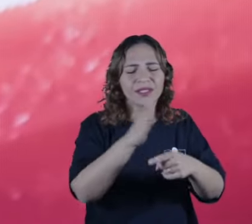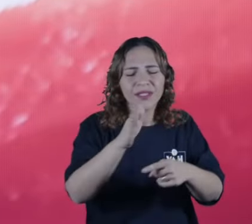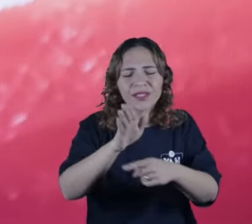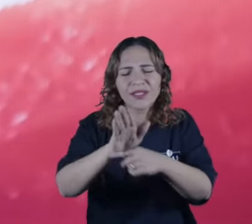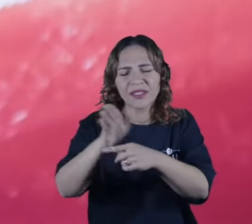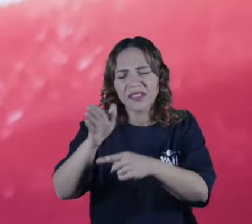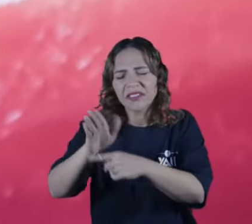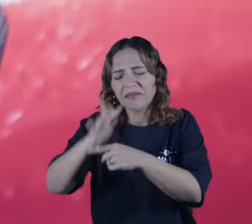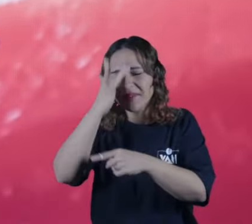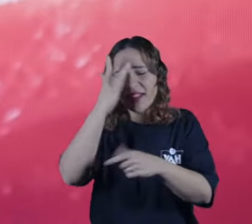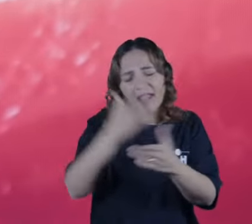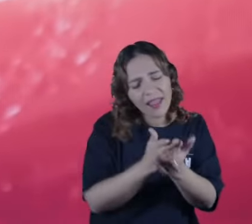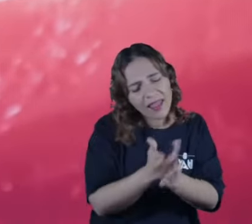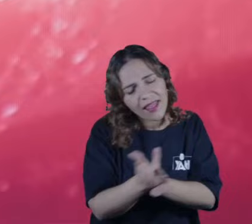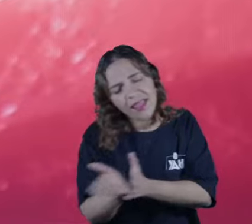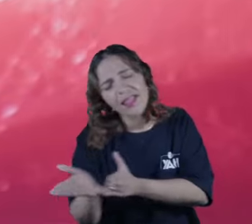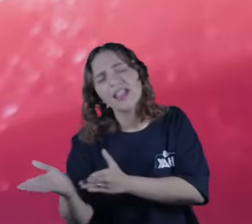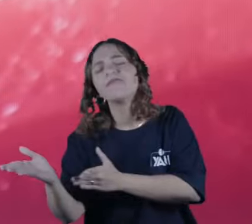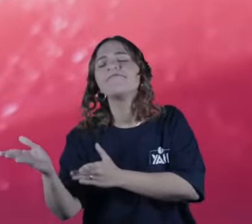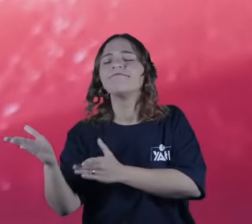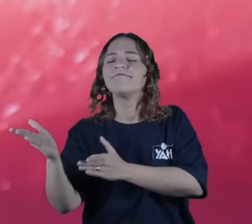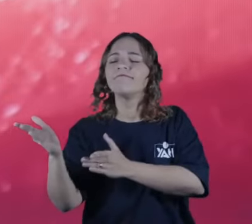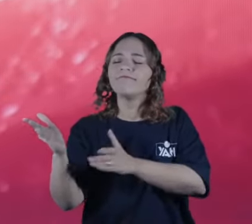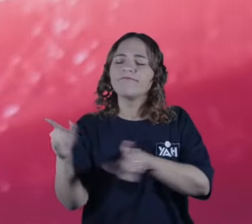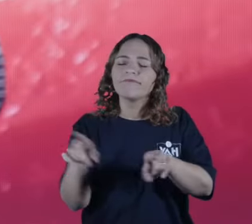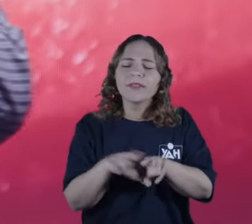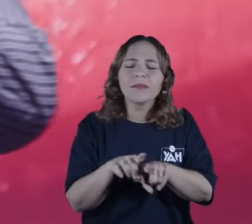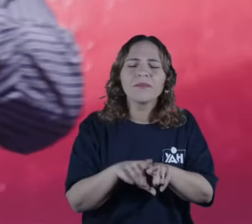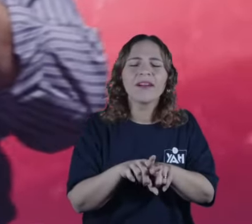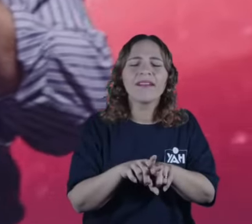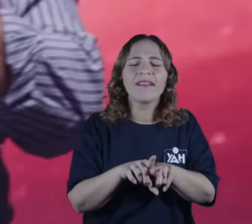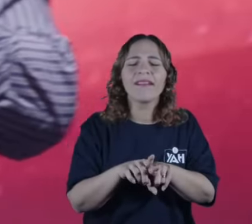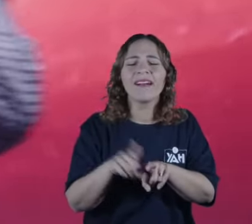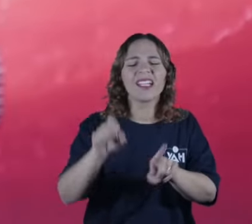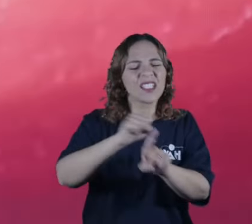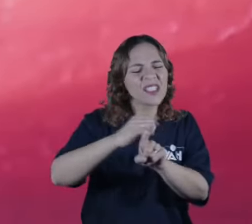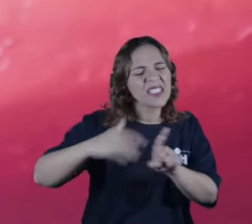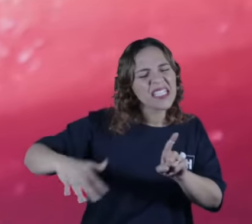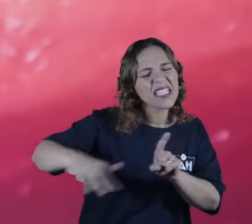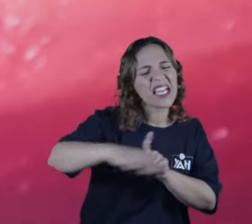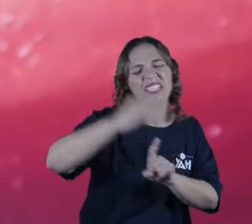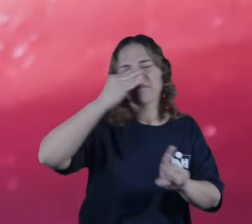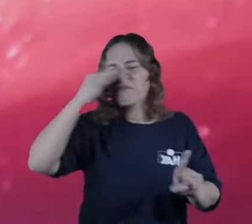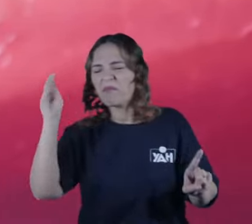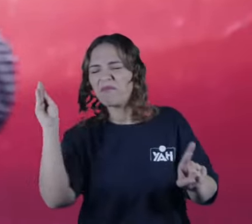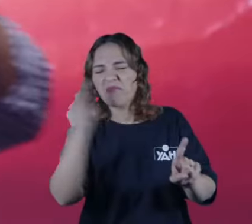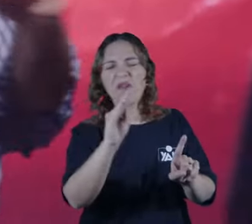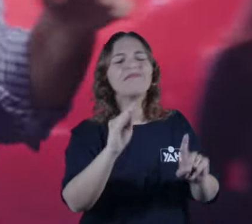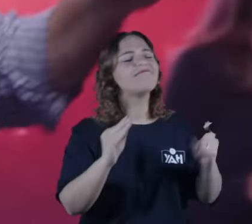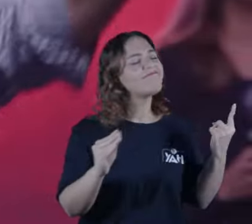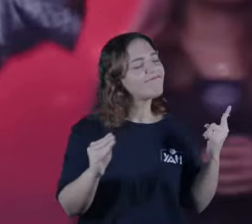para o perdido, para aqueles que são rejeitados pelo mundo, pela sociedade,